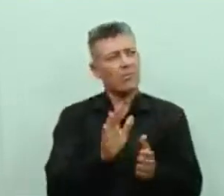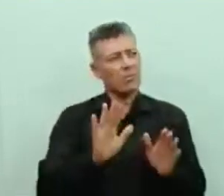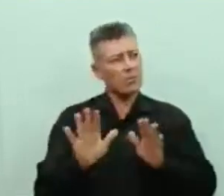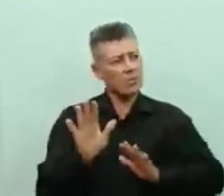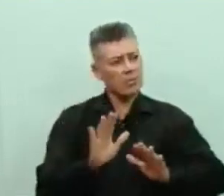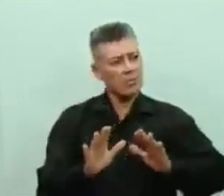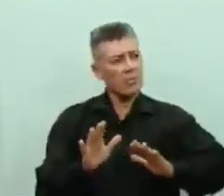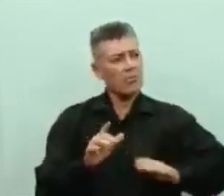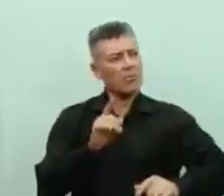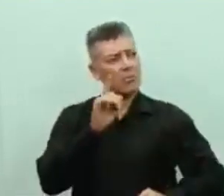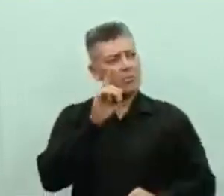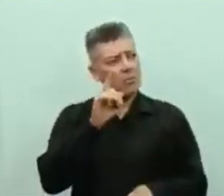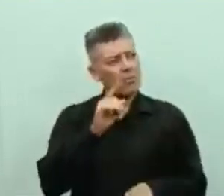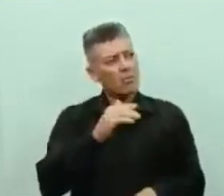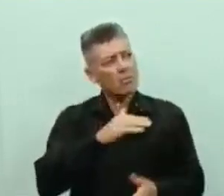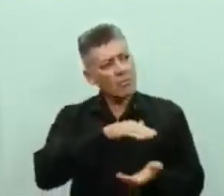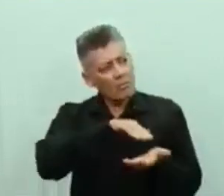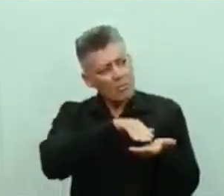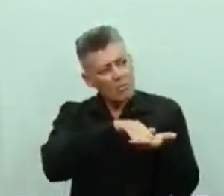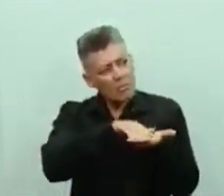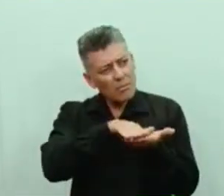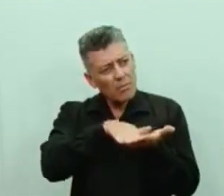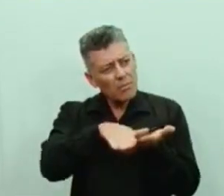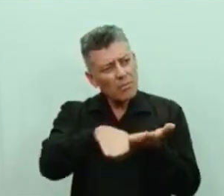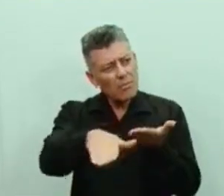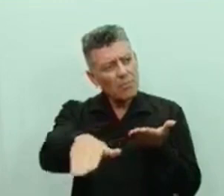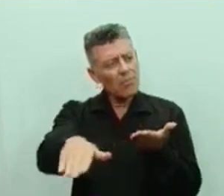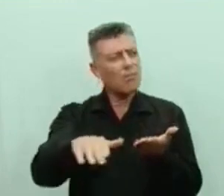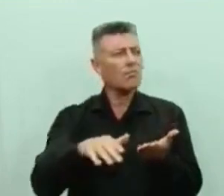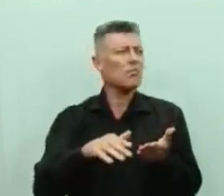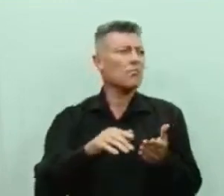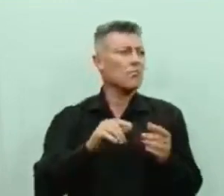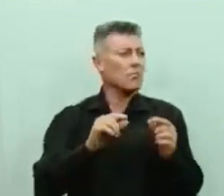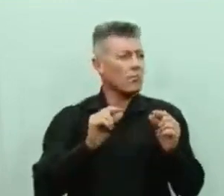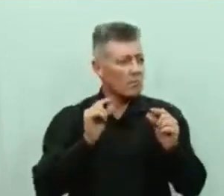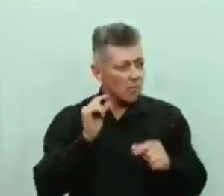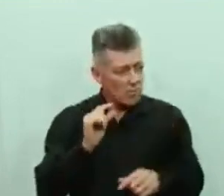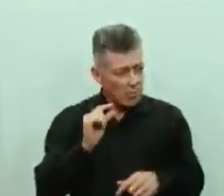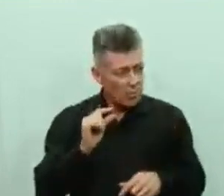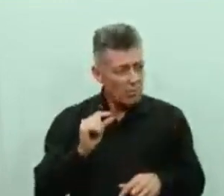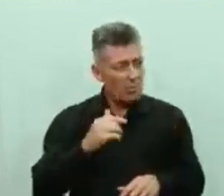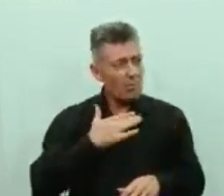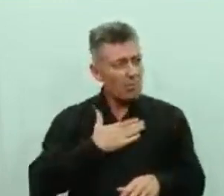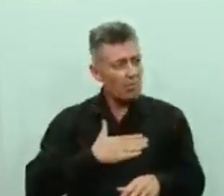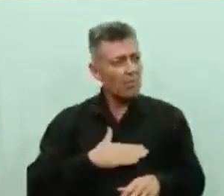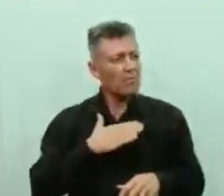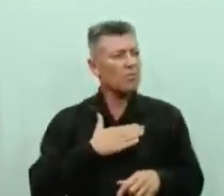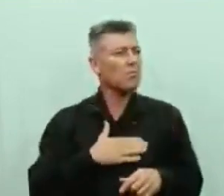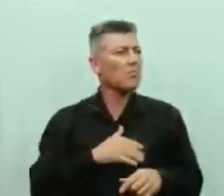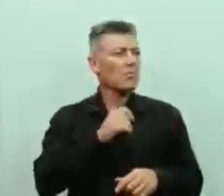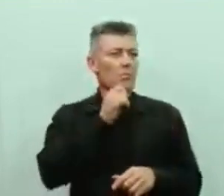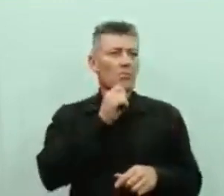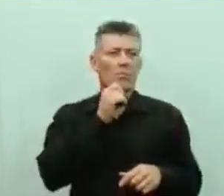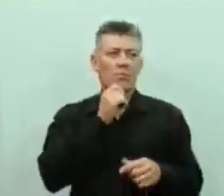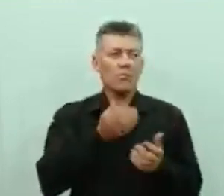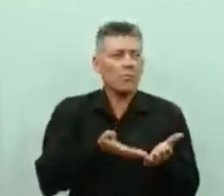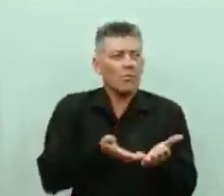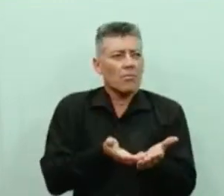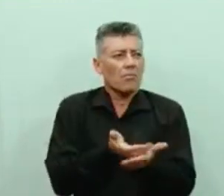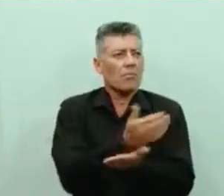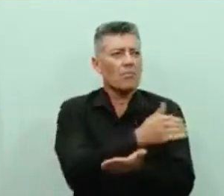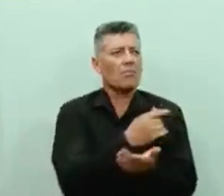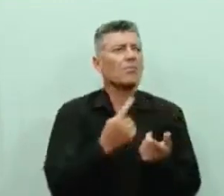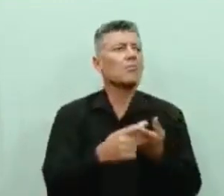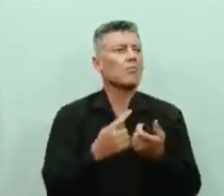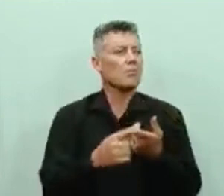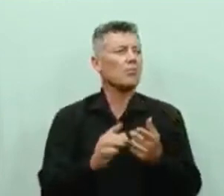vê se você consegue passar com uma prancha, né? De uma forma com a lâmina, mais baixo possível, e não cavar de certa forma, porque aqui vai ter